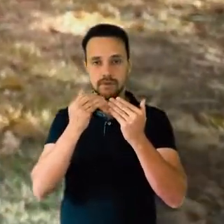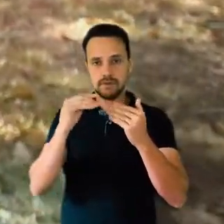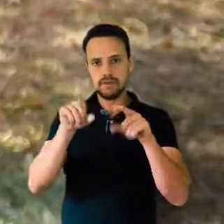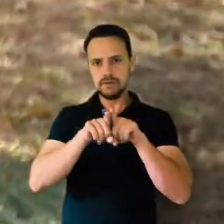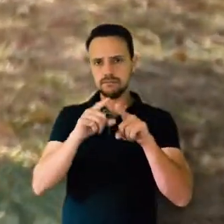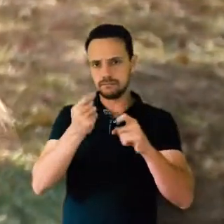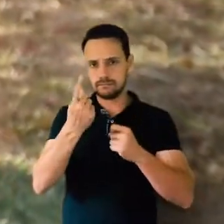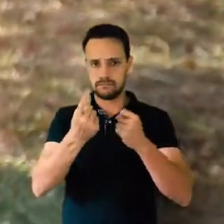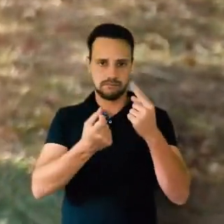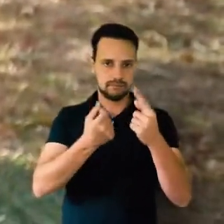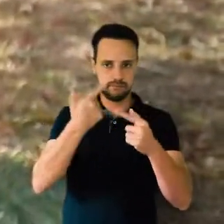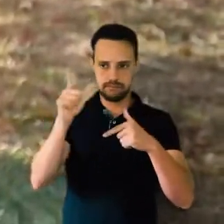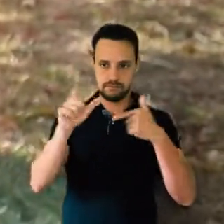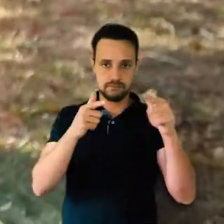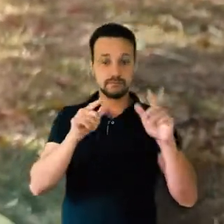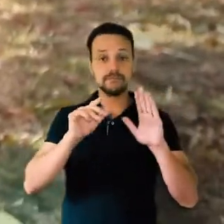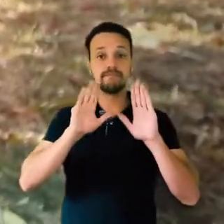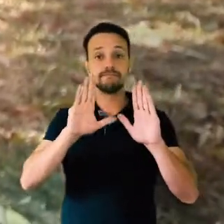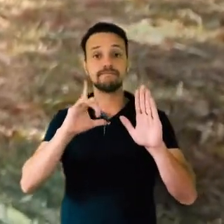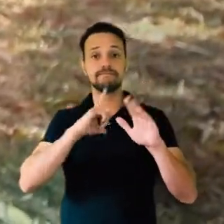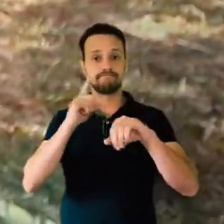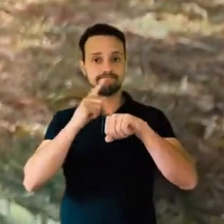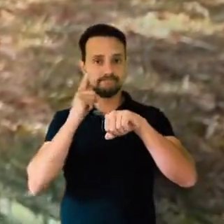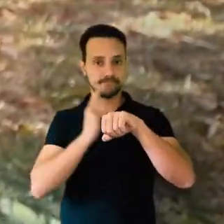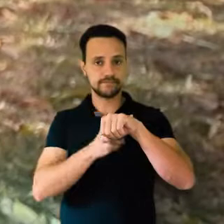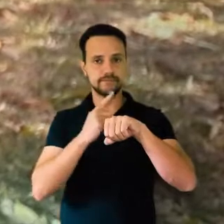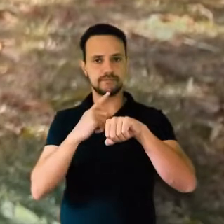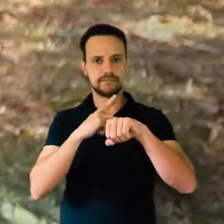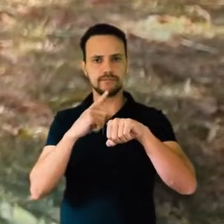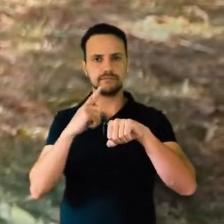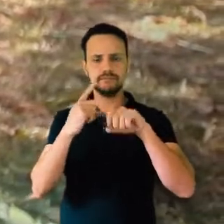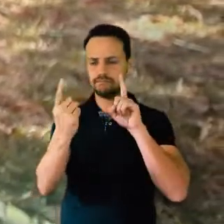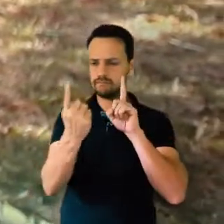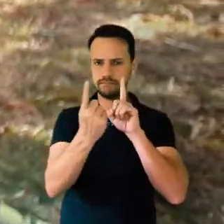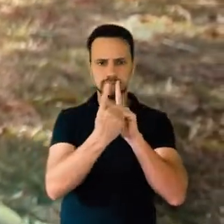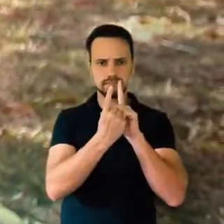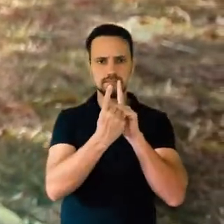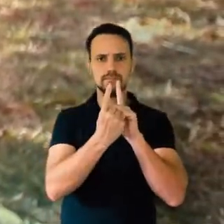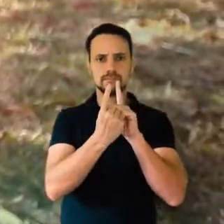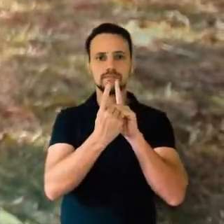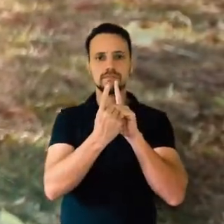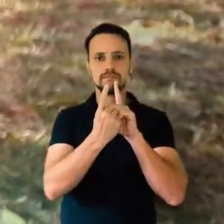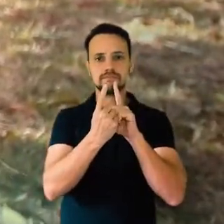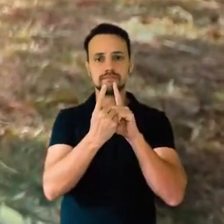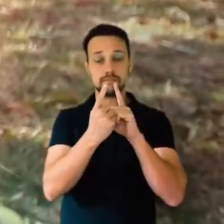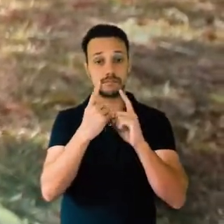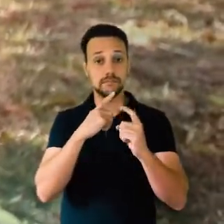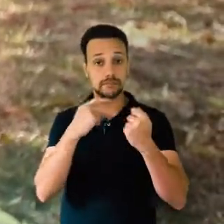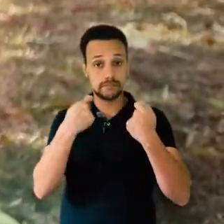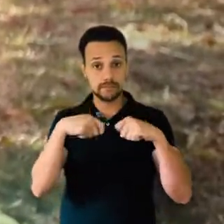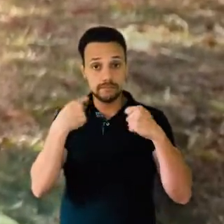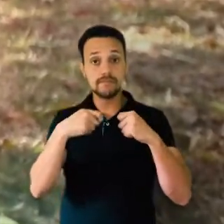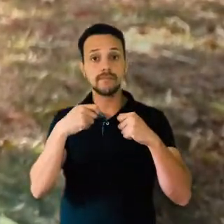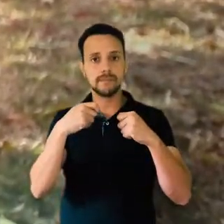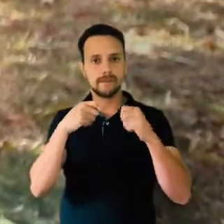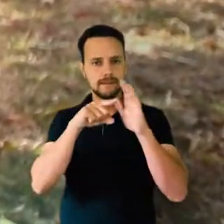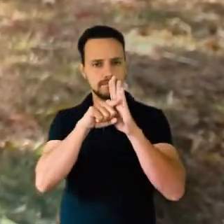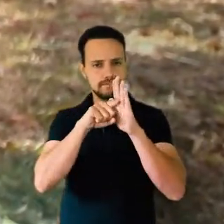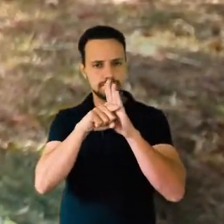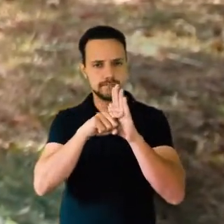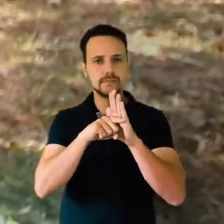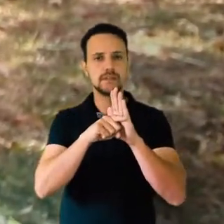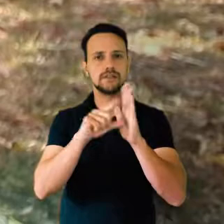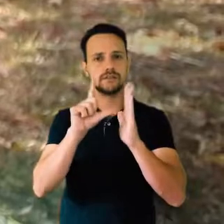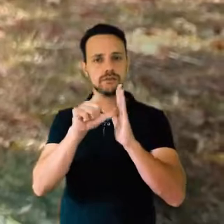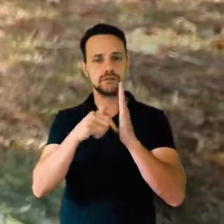Às vezes passa um ou outro, mas a intenção é que em algum momento a gente resgate esse paciente que ficou faltando, a gente faça